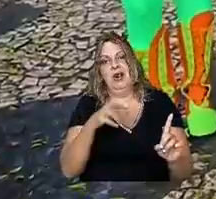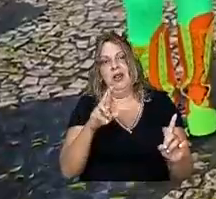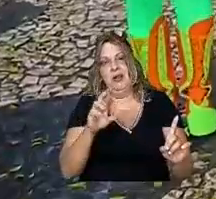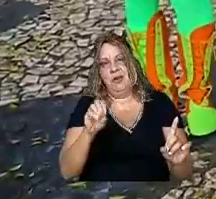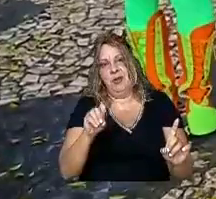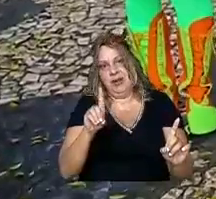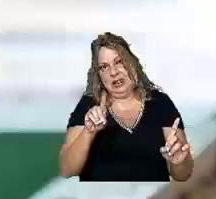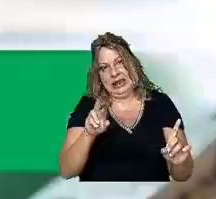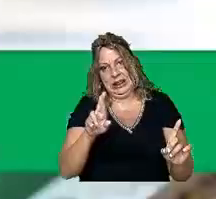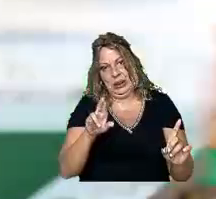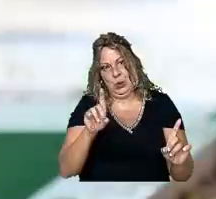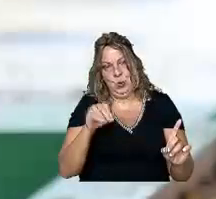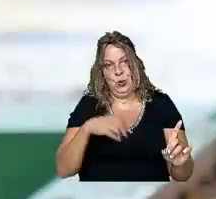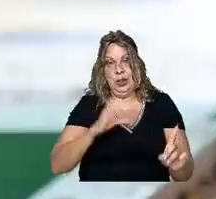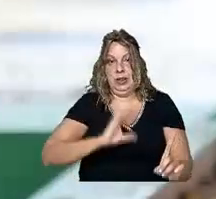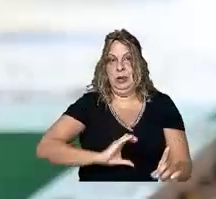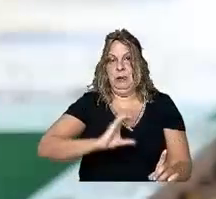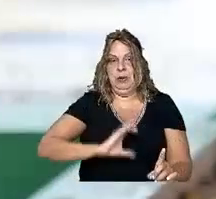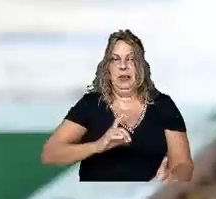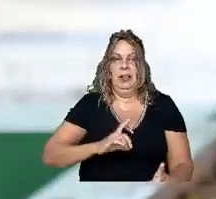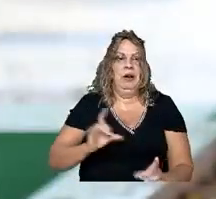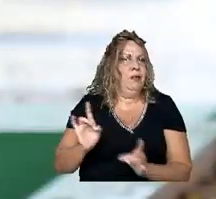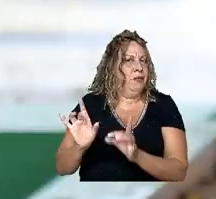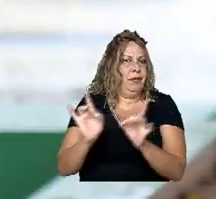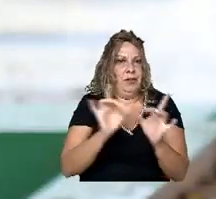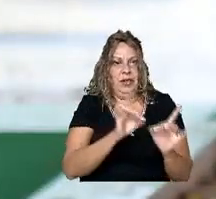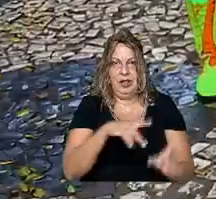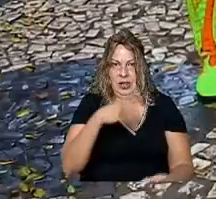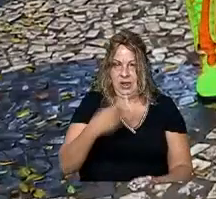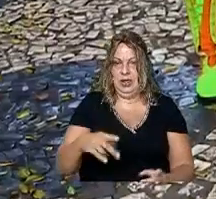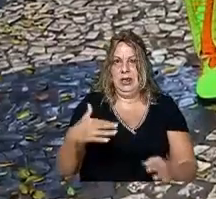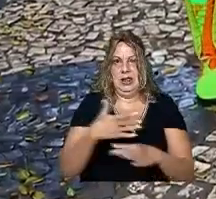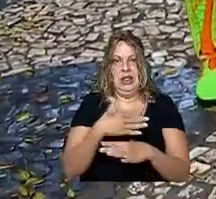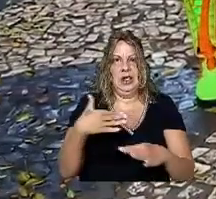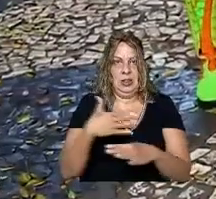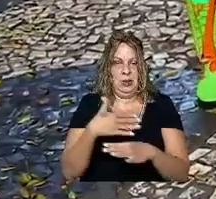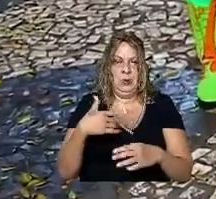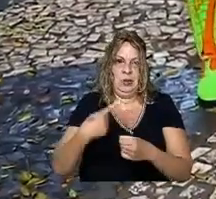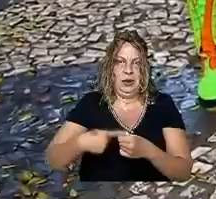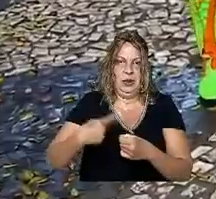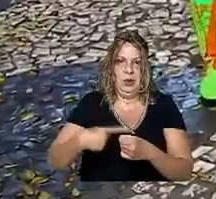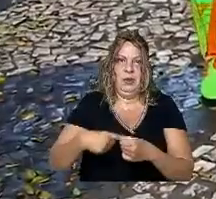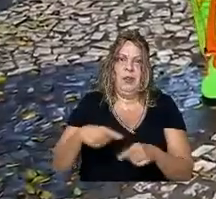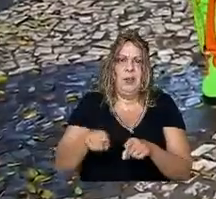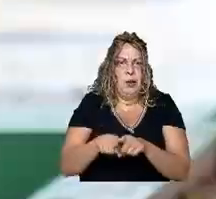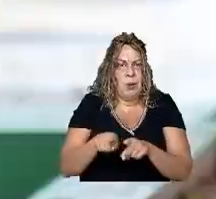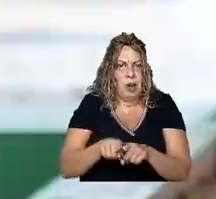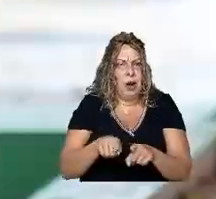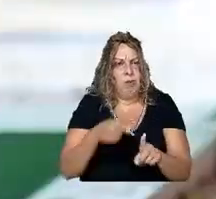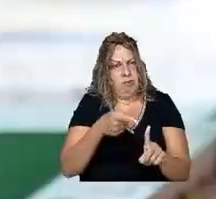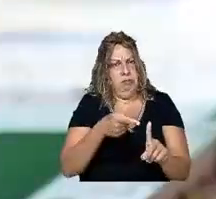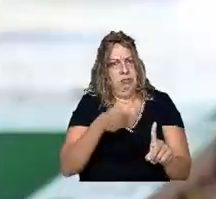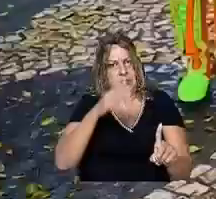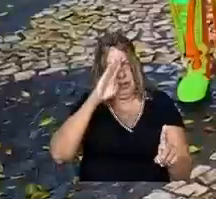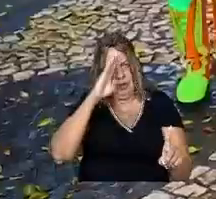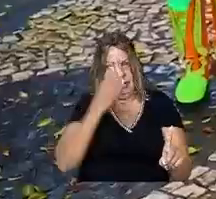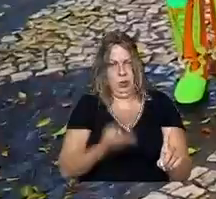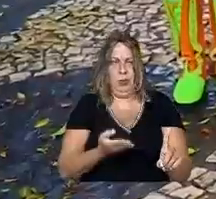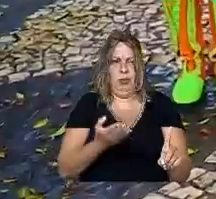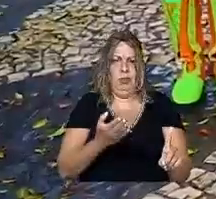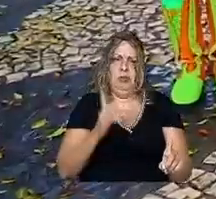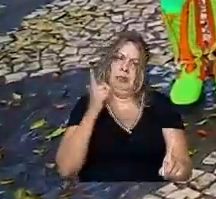Regional Capela. Vendo todos os sábados aqui no centro da cidade. Faça com uma amiga Adriele, que acreditou, confiou,